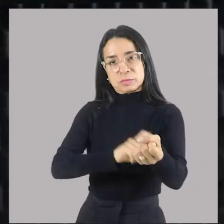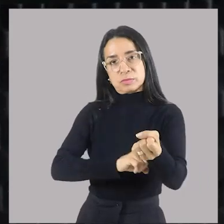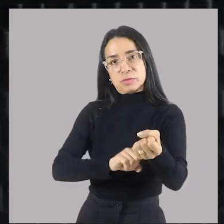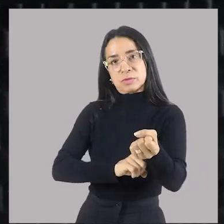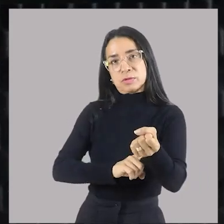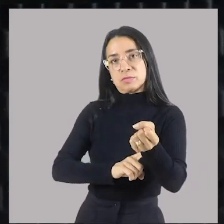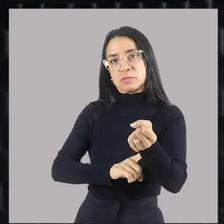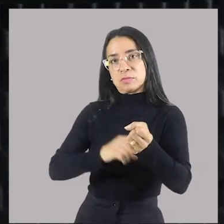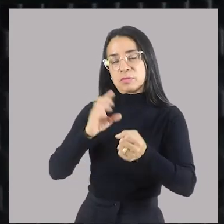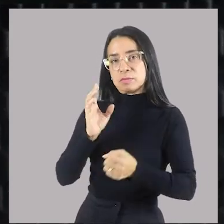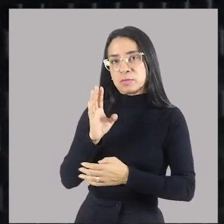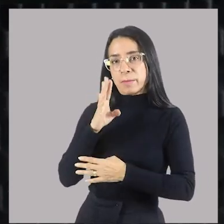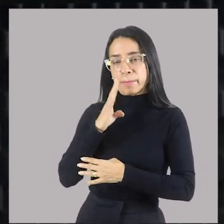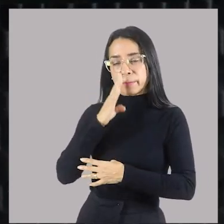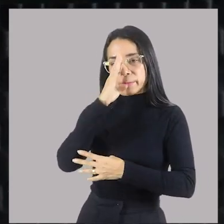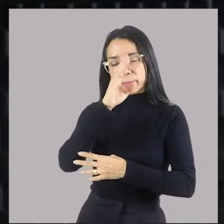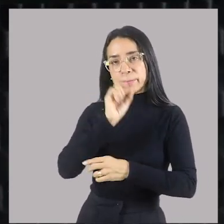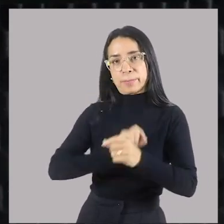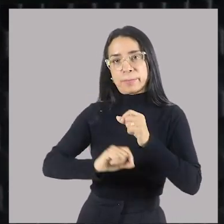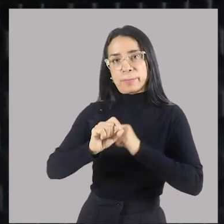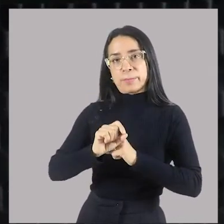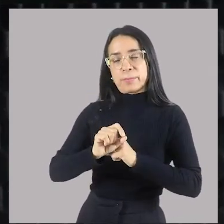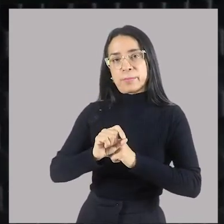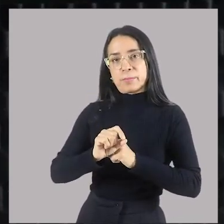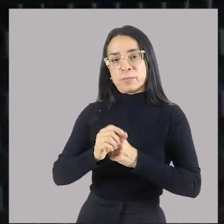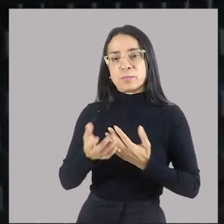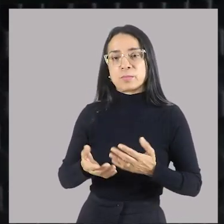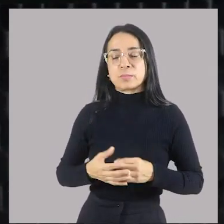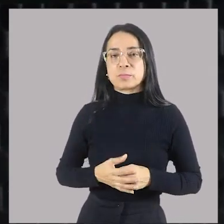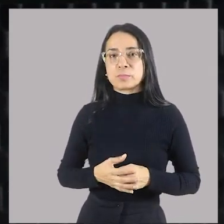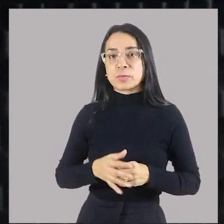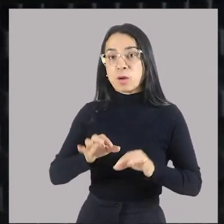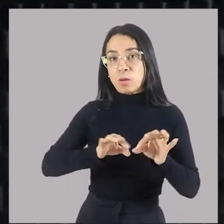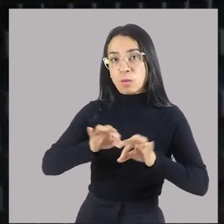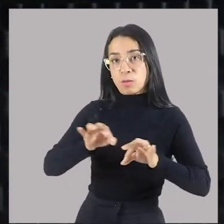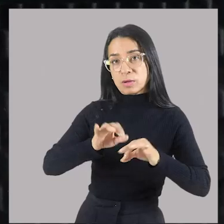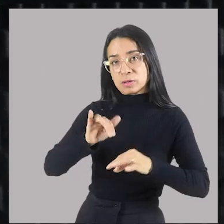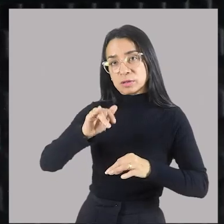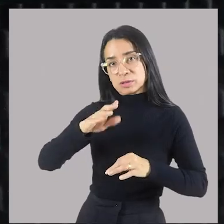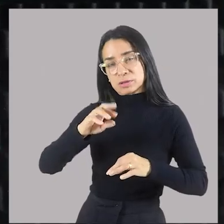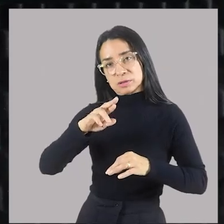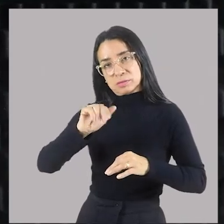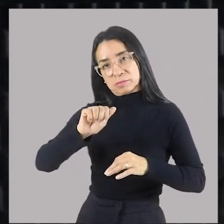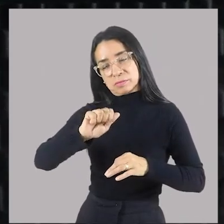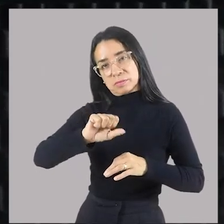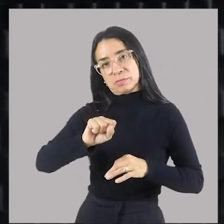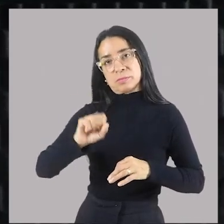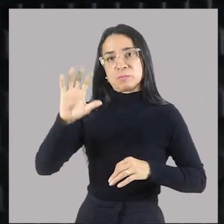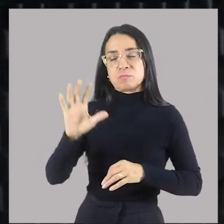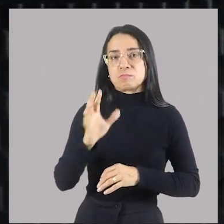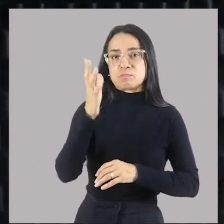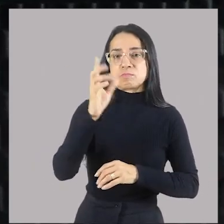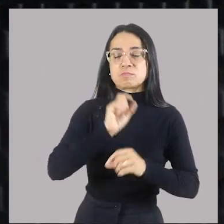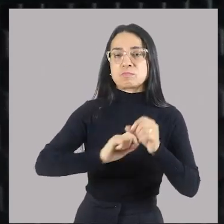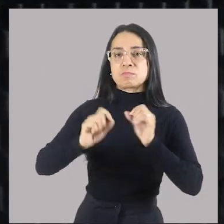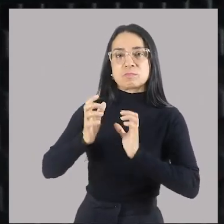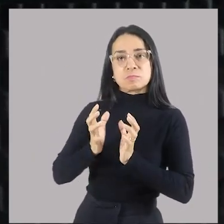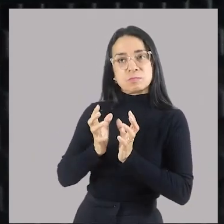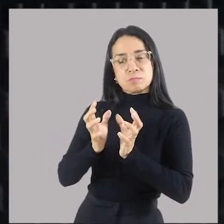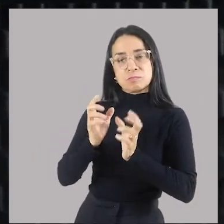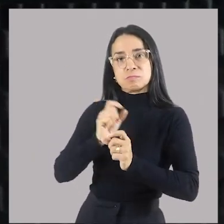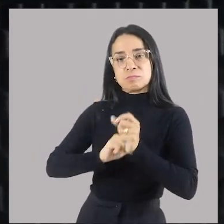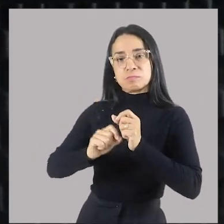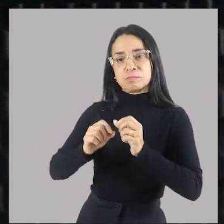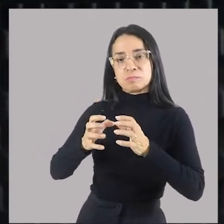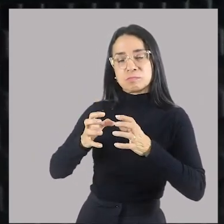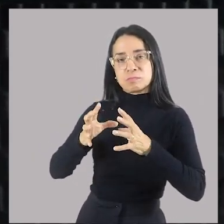do neurônio motor, que se inerva nas fibras e vai fazer com que ocorra a contração muscular.